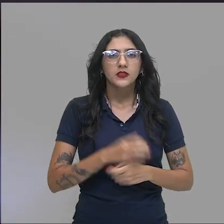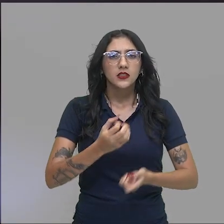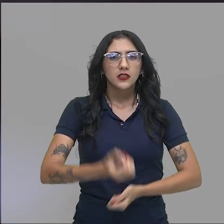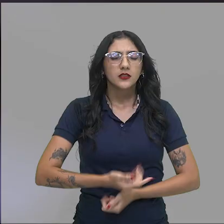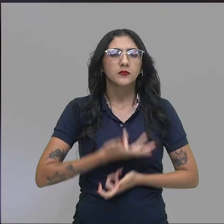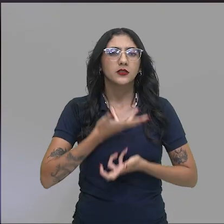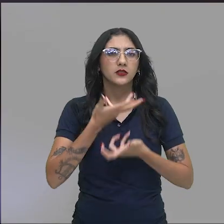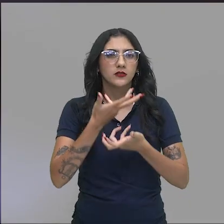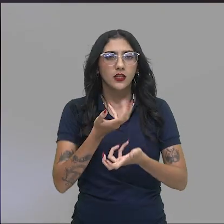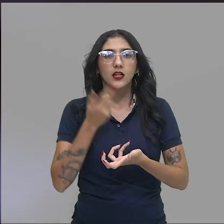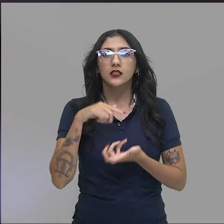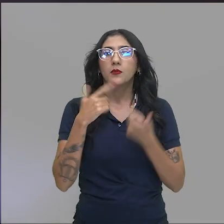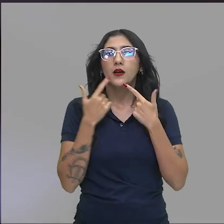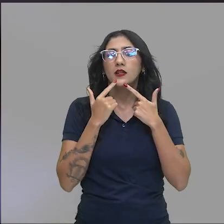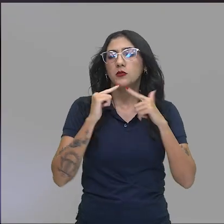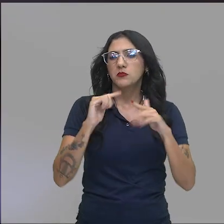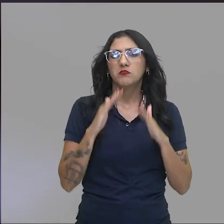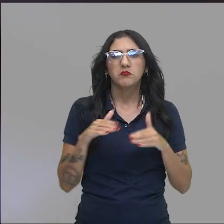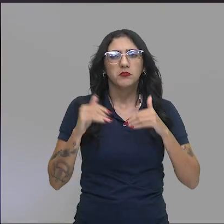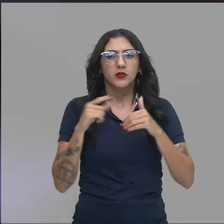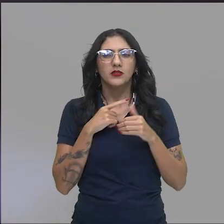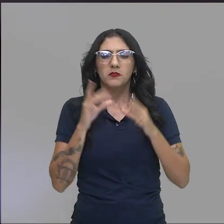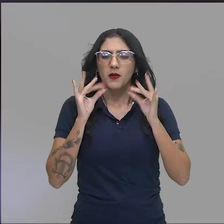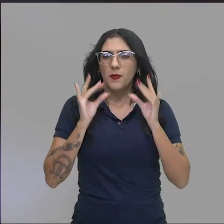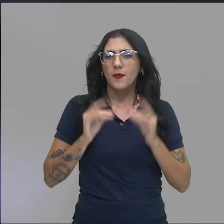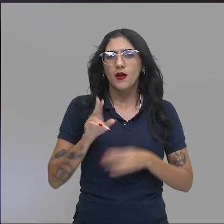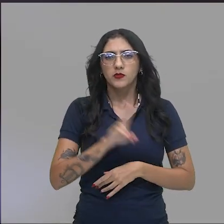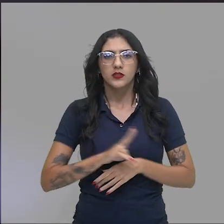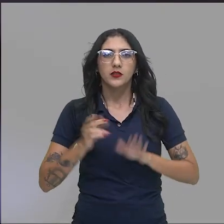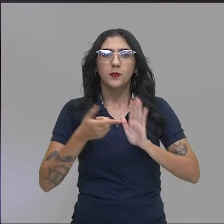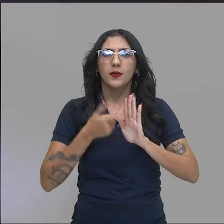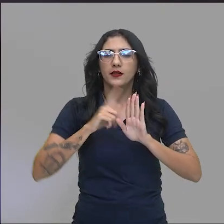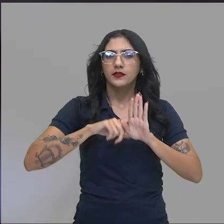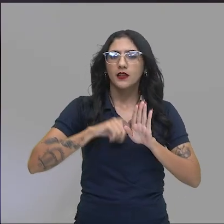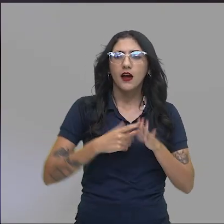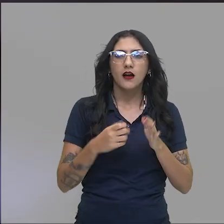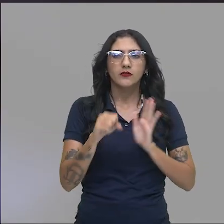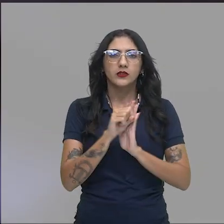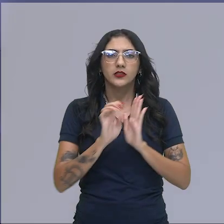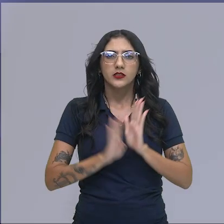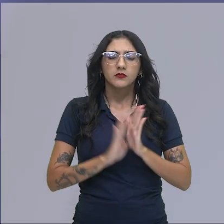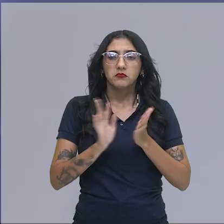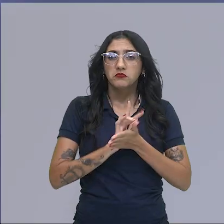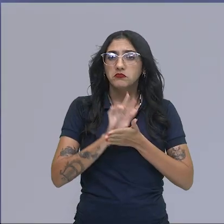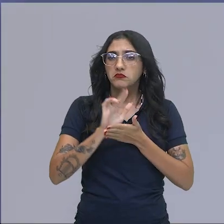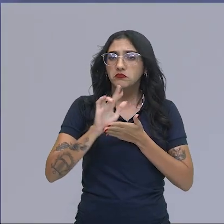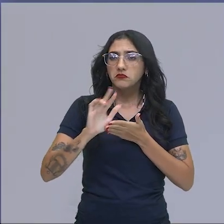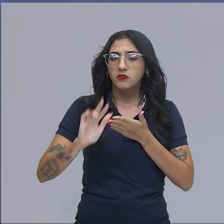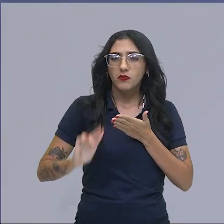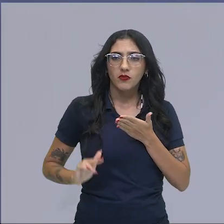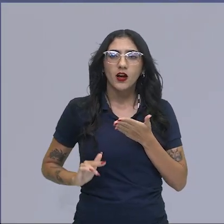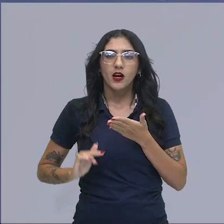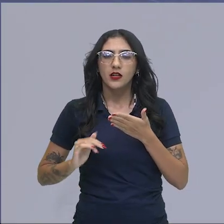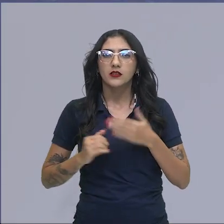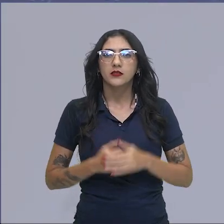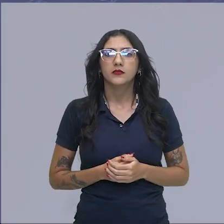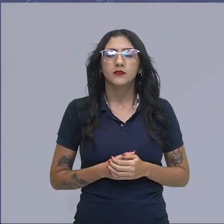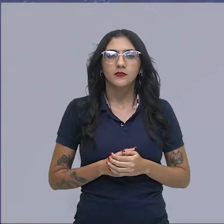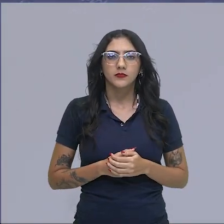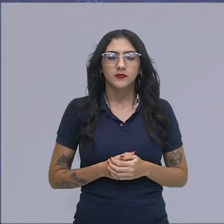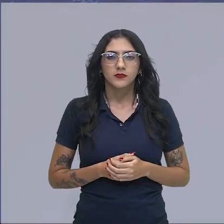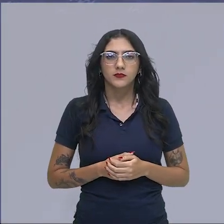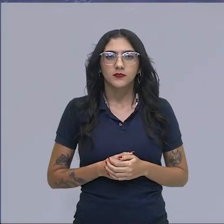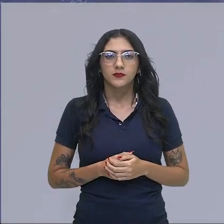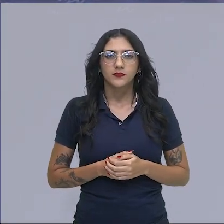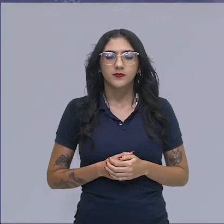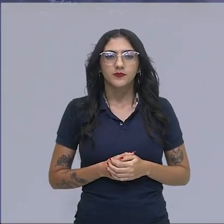Expressividade é uma linguagem mais expressiva com o uso de metáforas, símbolos e outras figuras de linguagem,